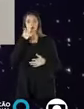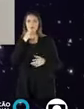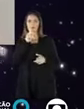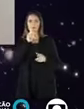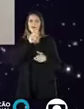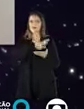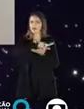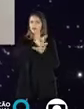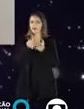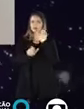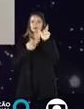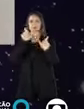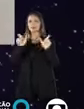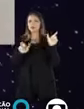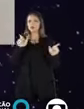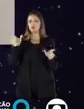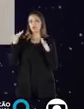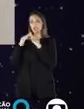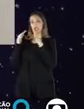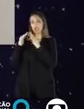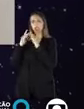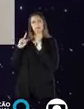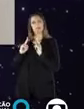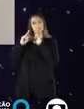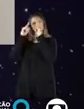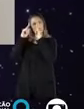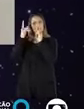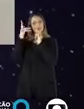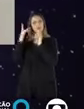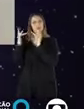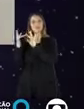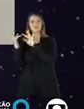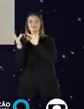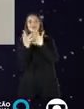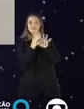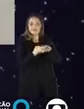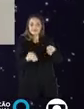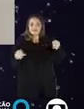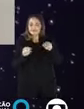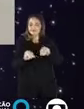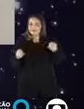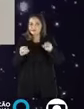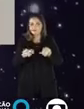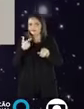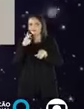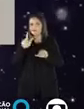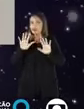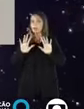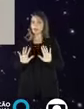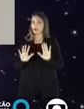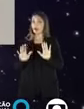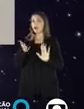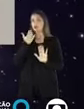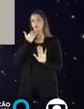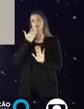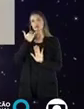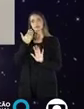pessoas que estão em casa, em apartamentos, que não têm uma conexão direta com a terra, eu acho que o